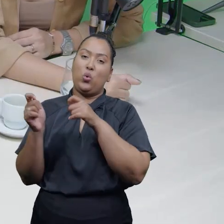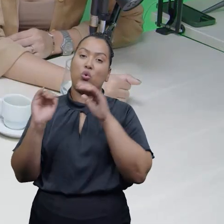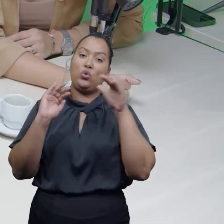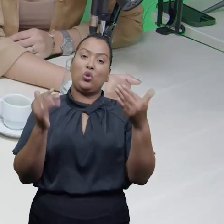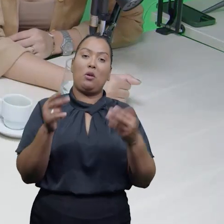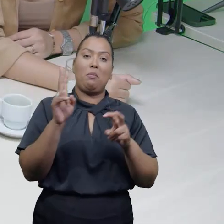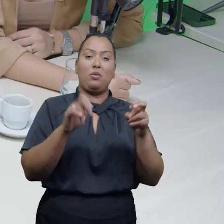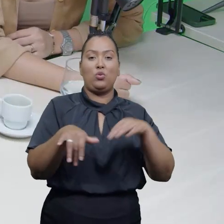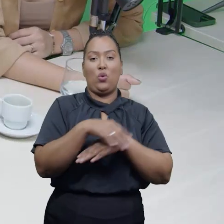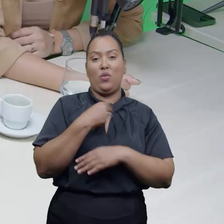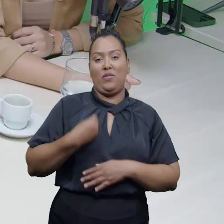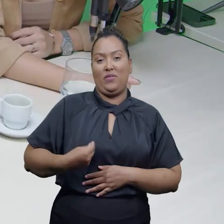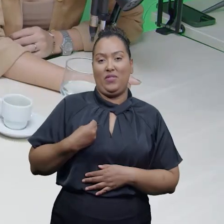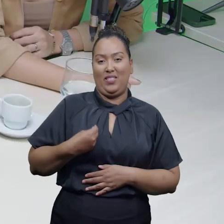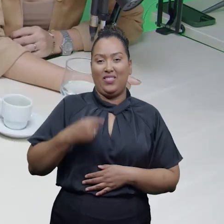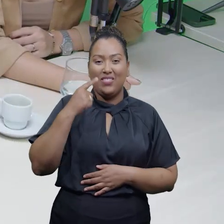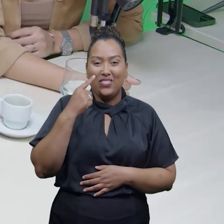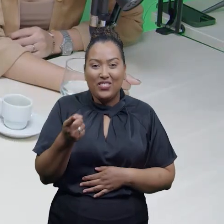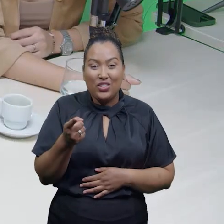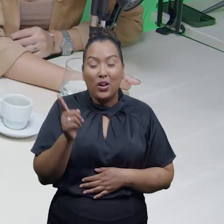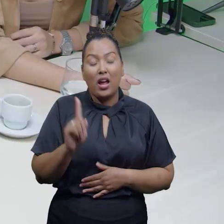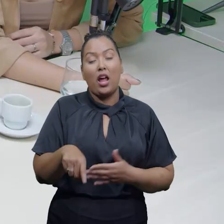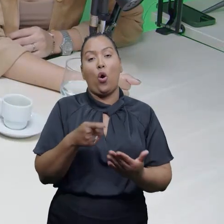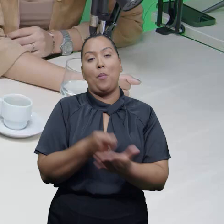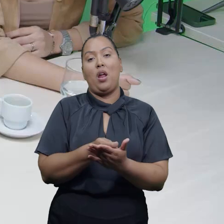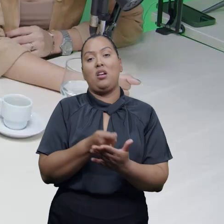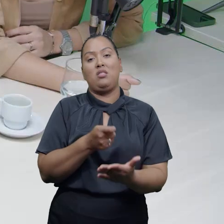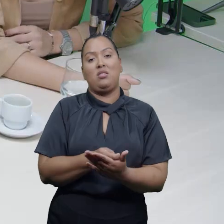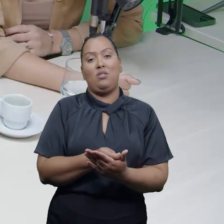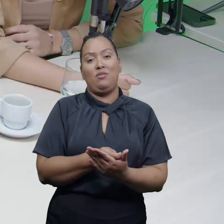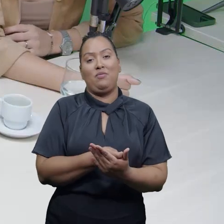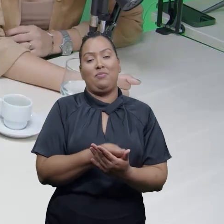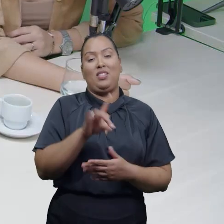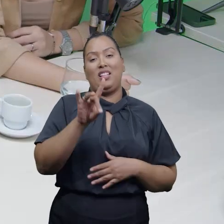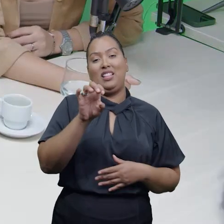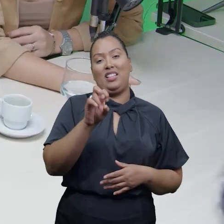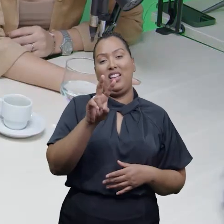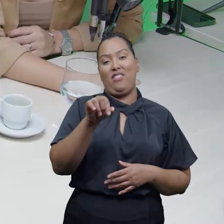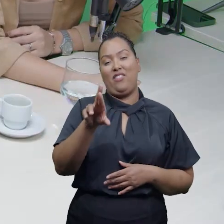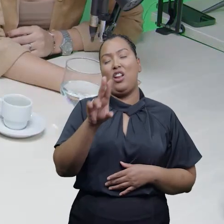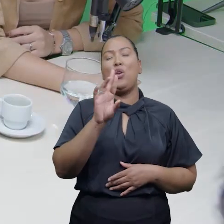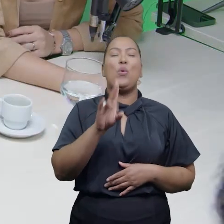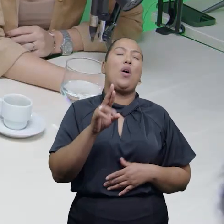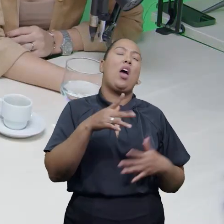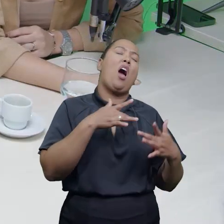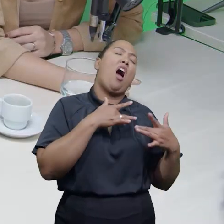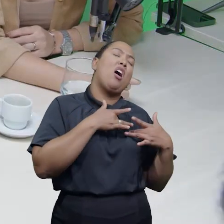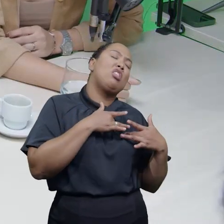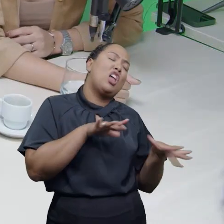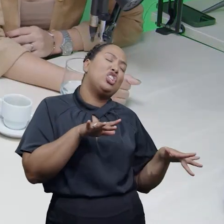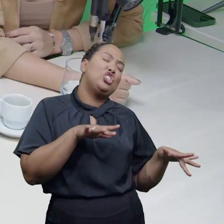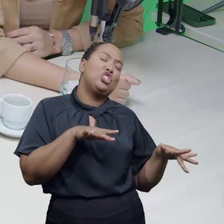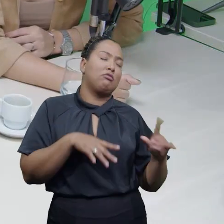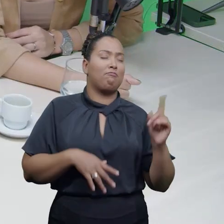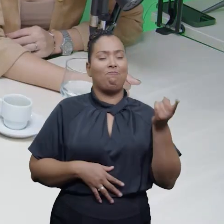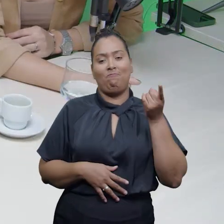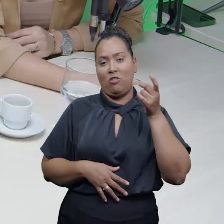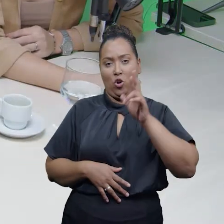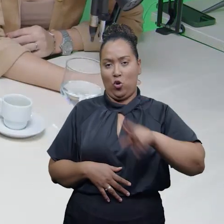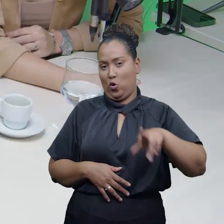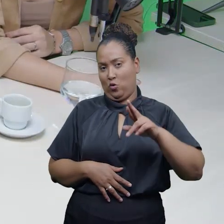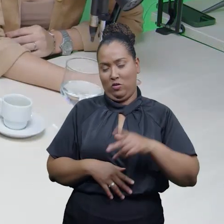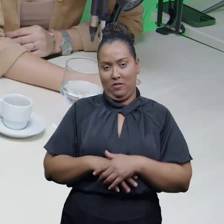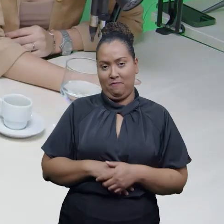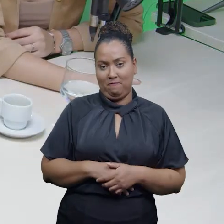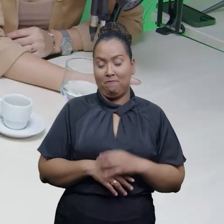relacionado à população em situação de rua, para mostrar que é uma obrigação, é um dever, não é uma bondade, não é uma caridade. Então